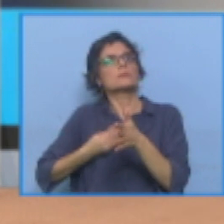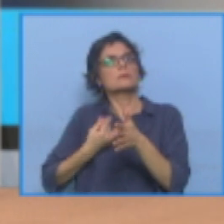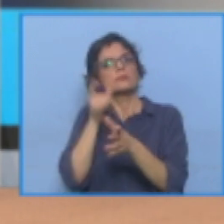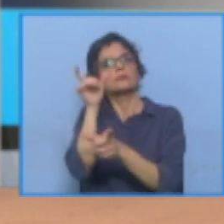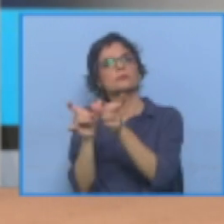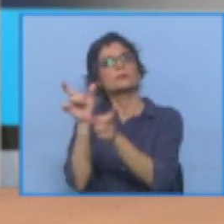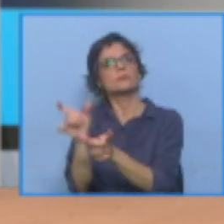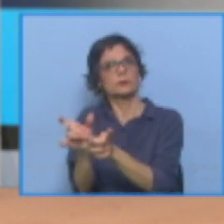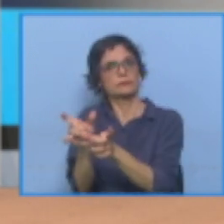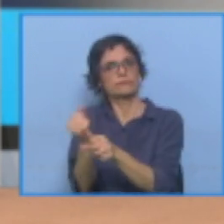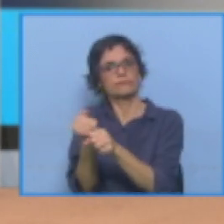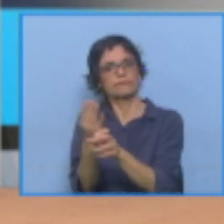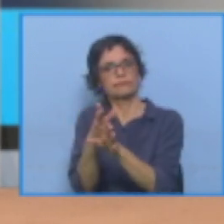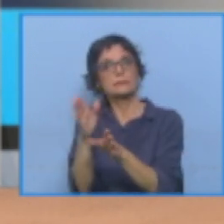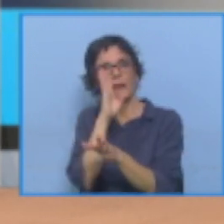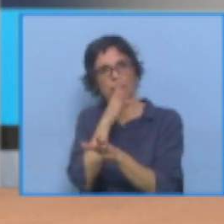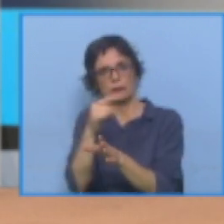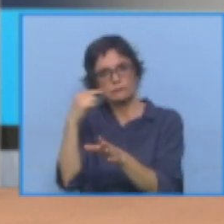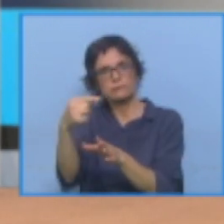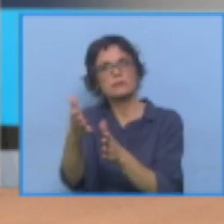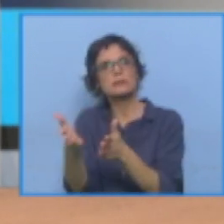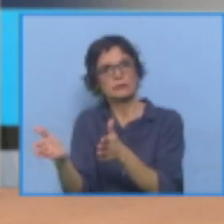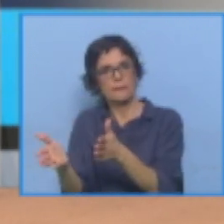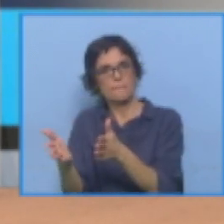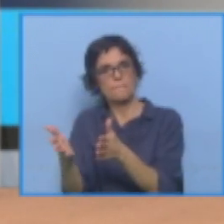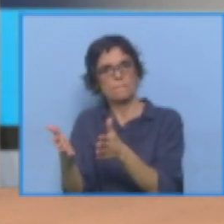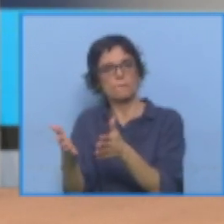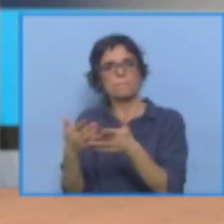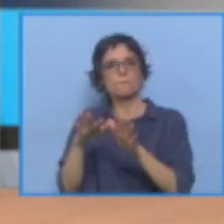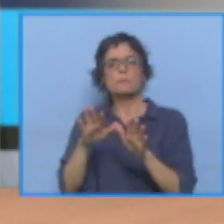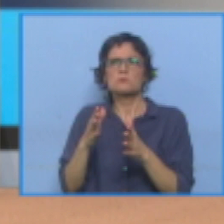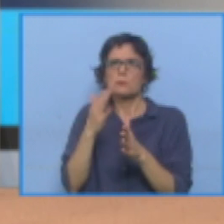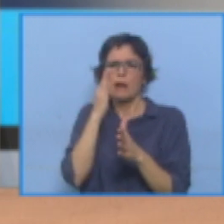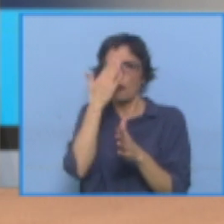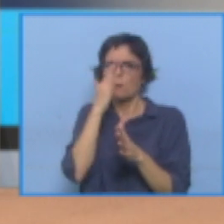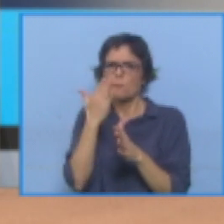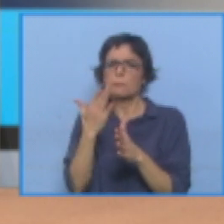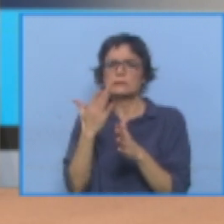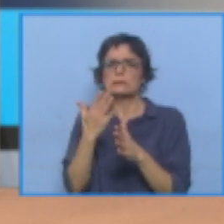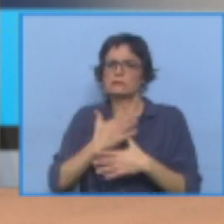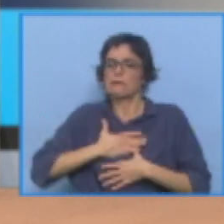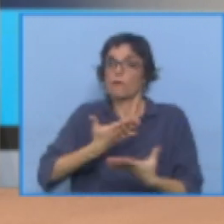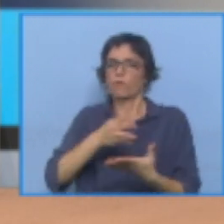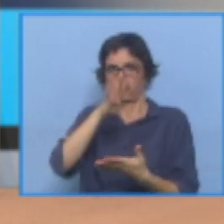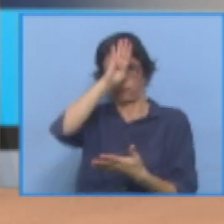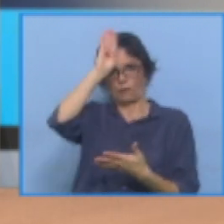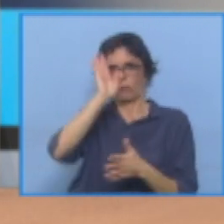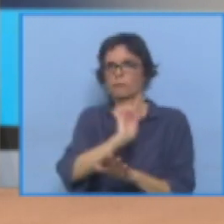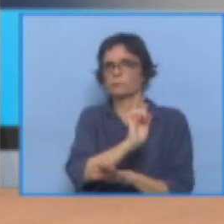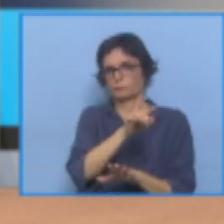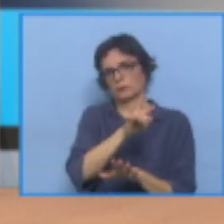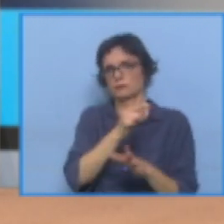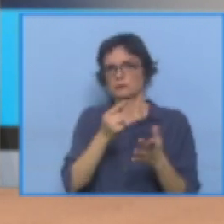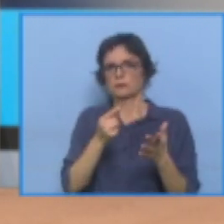em consideração, mas que, enfim, pelo menos pela vontade manifestada pelo Papa, não podem ser a prioridade. O que está em